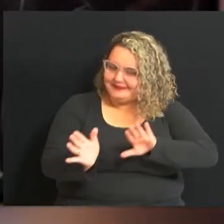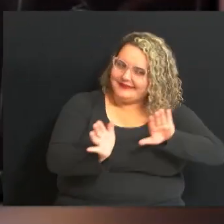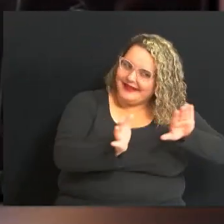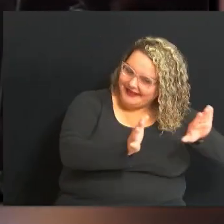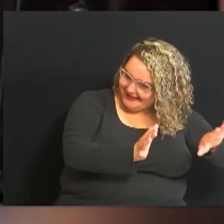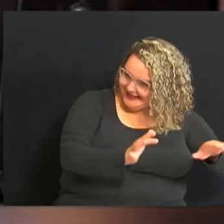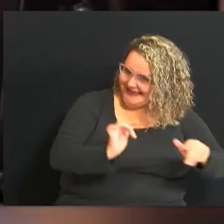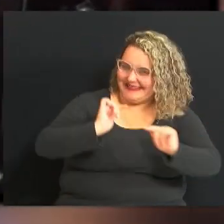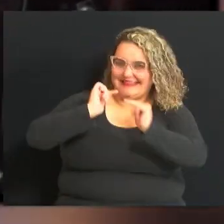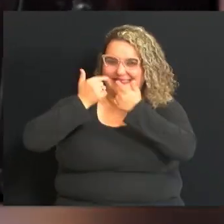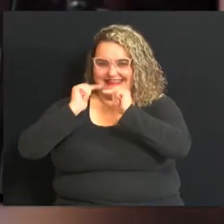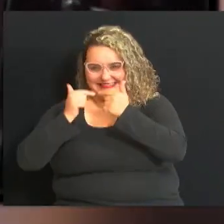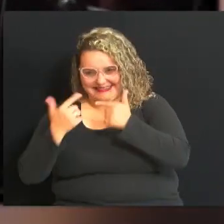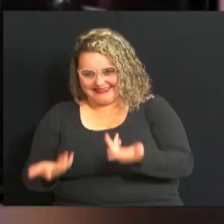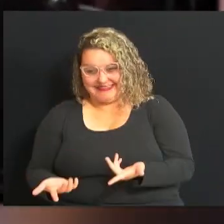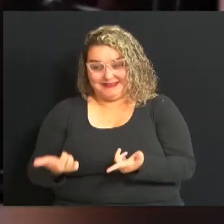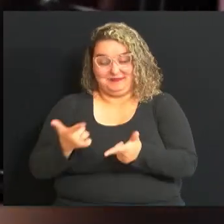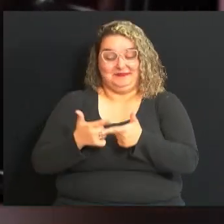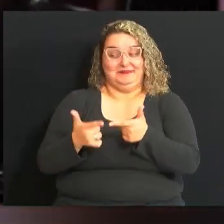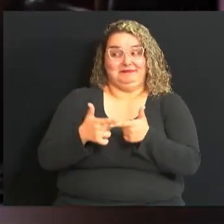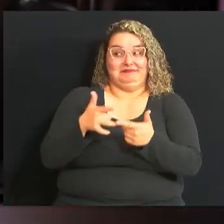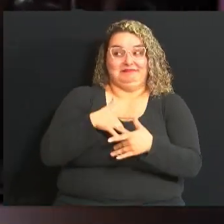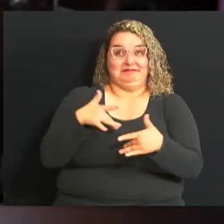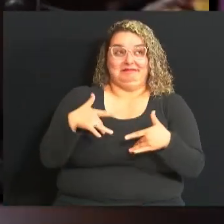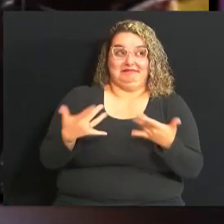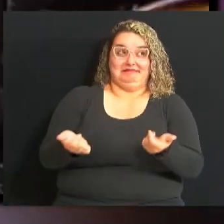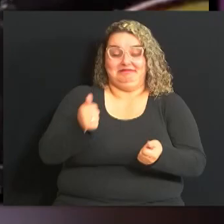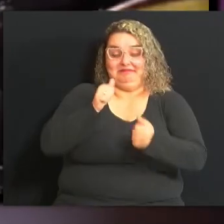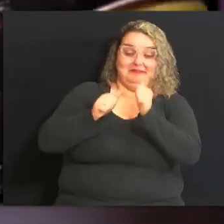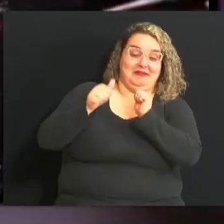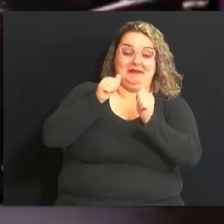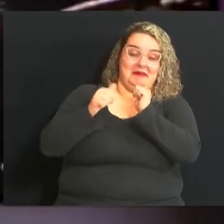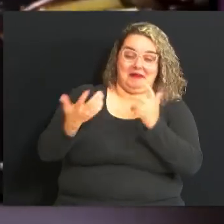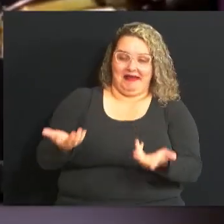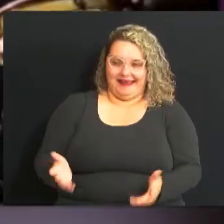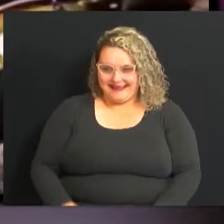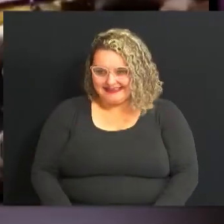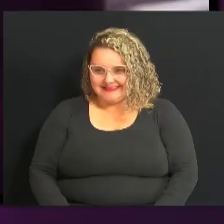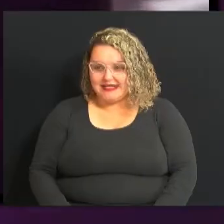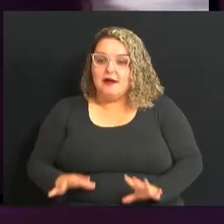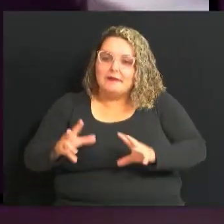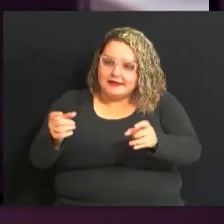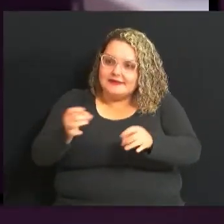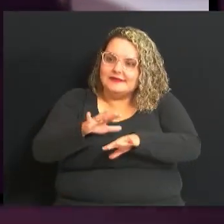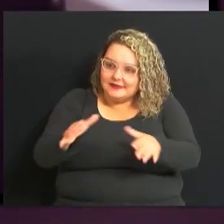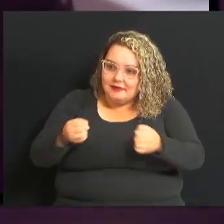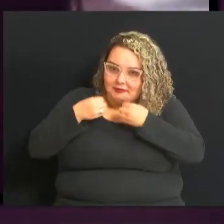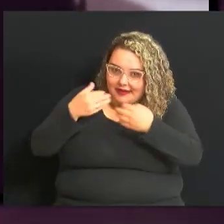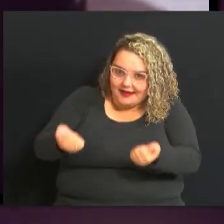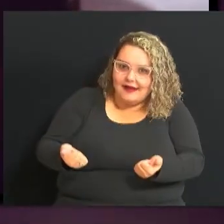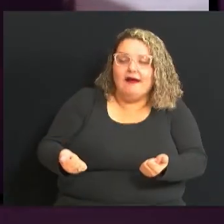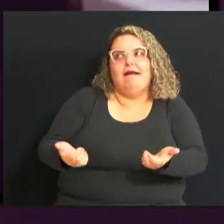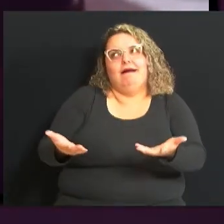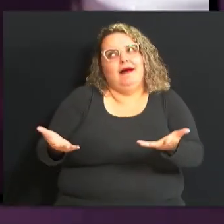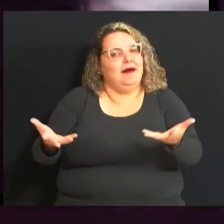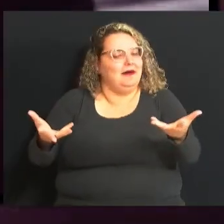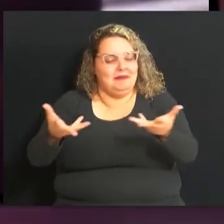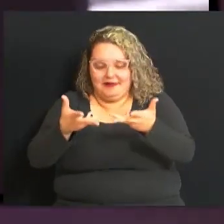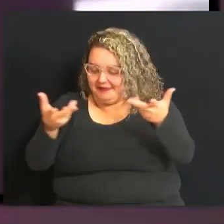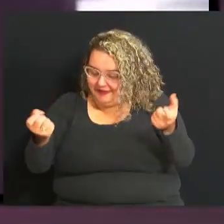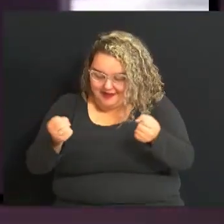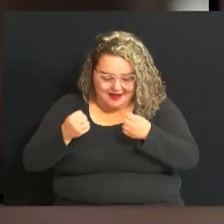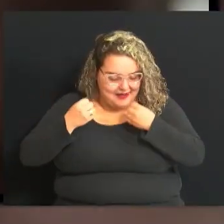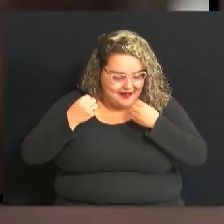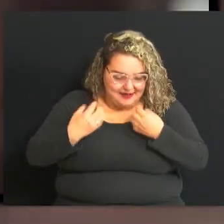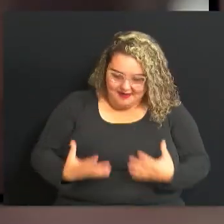problemas de drinks. Mas tudo terminou super bem. Maravilha, tudo aconteceu